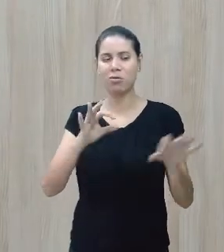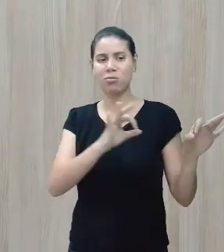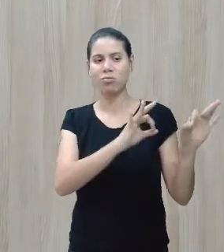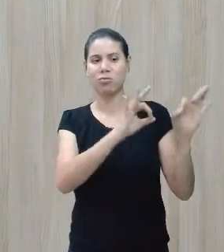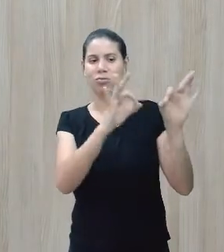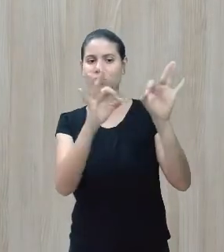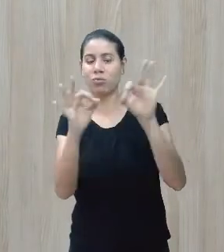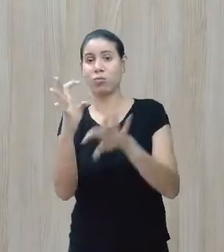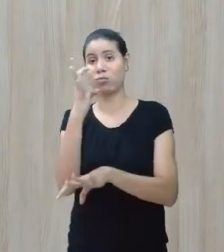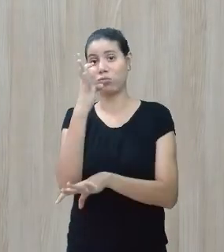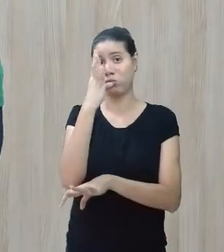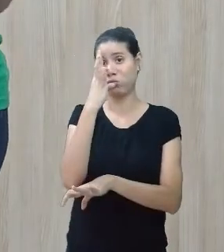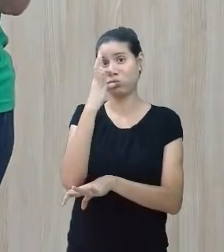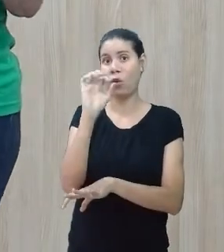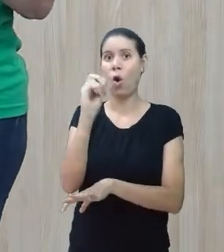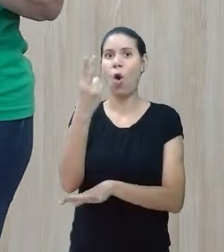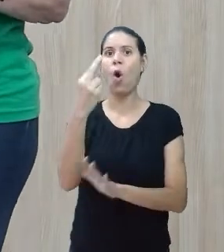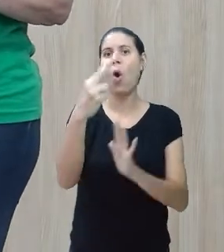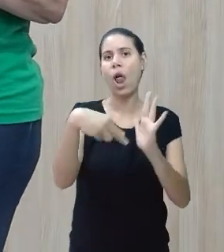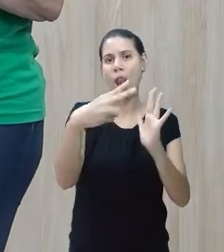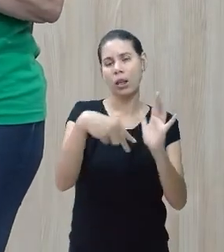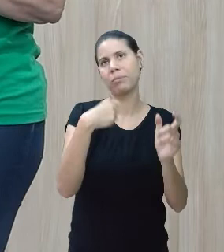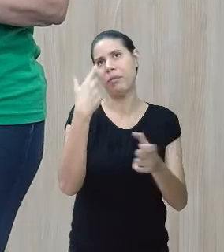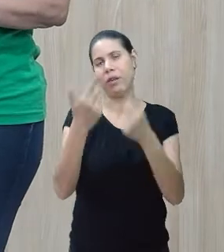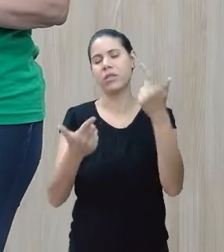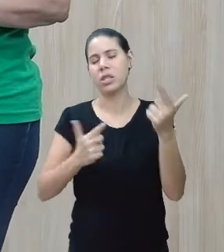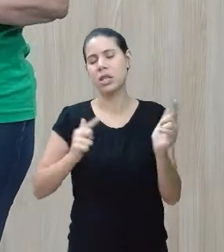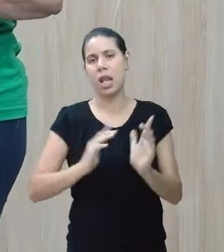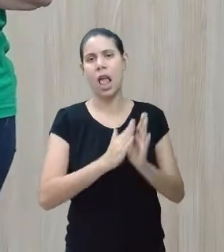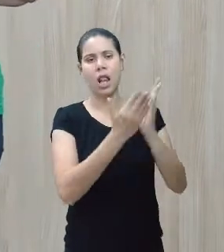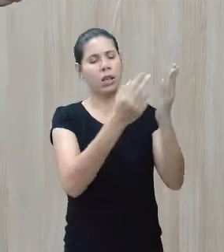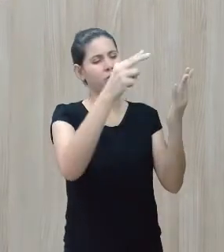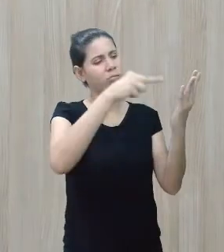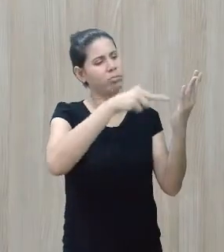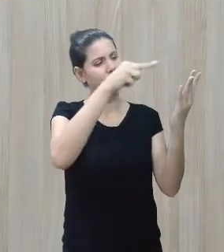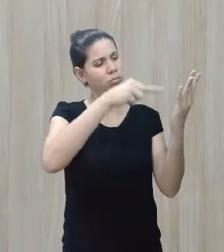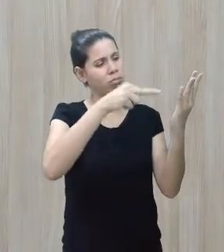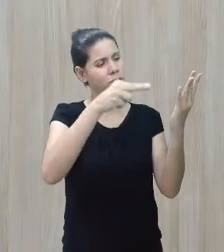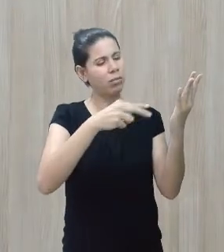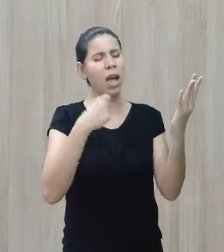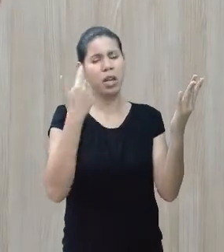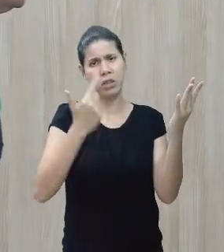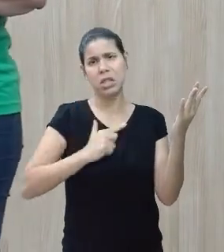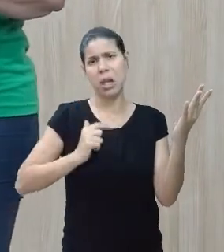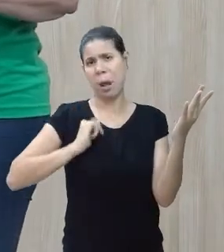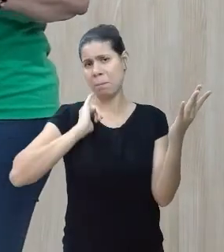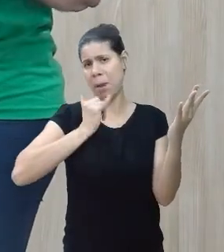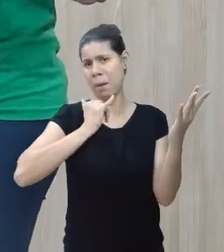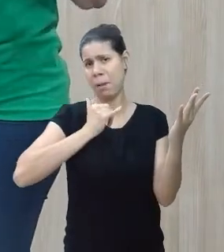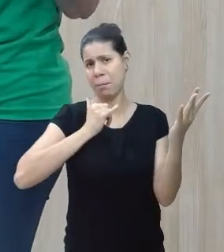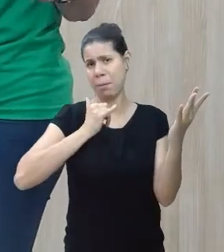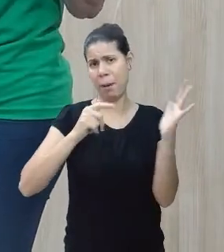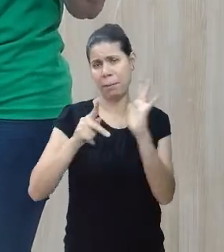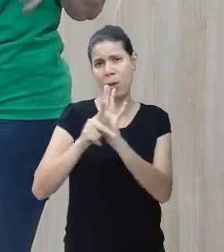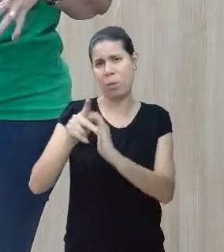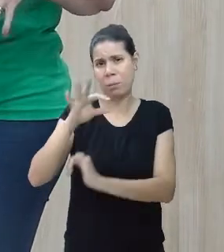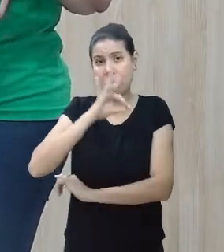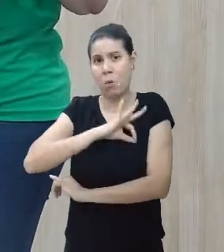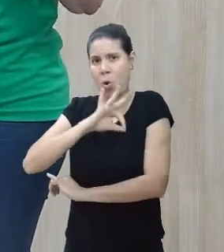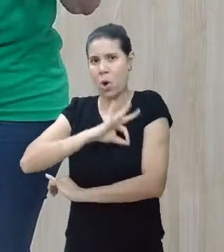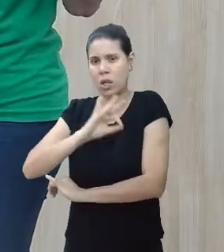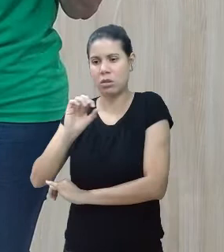assistir ou de ler? Não é? Que às vezes a gente pega um livro e a gente lê um pouquinho sobre um conto, né? Policial